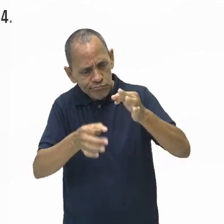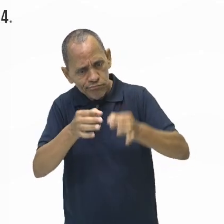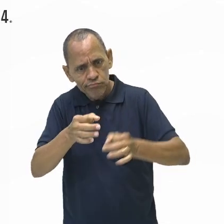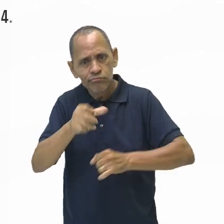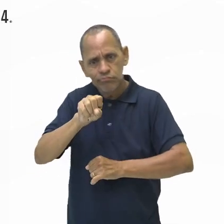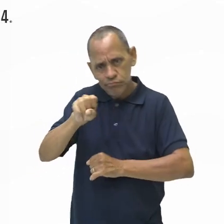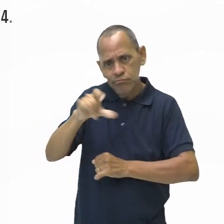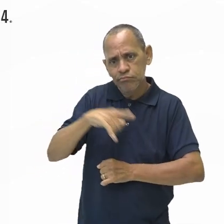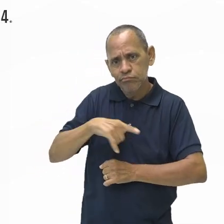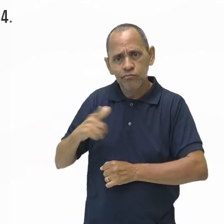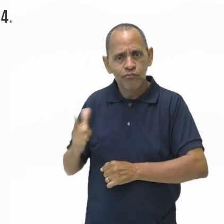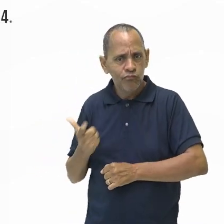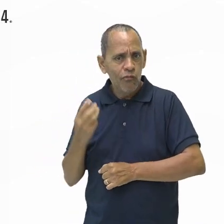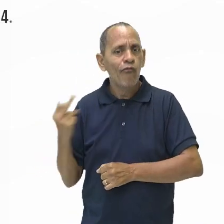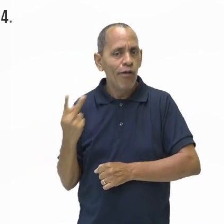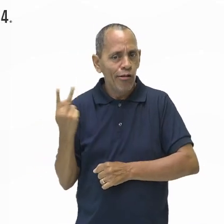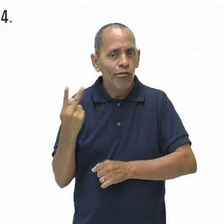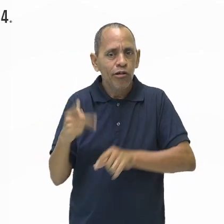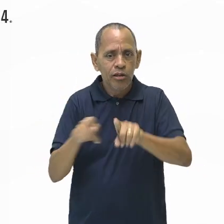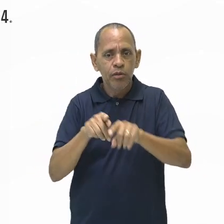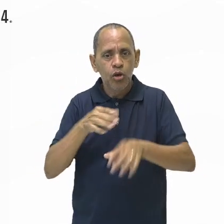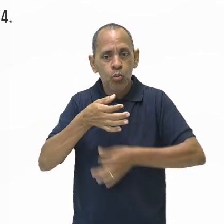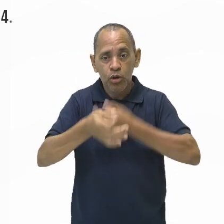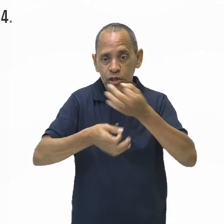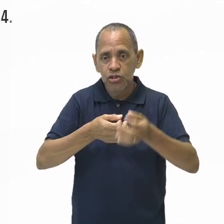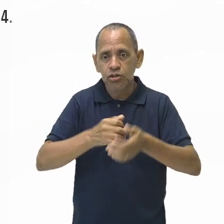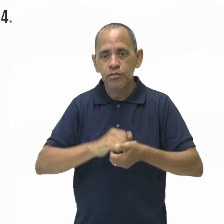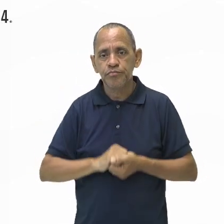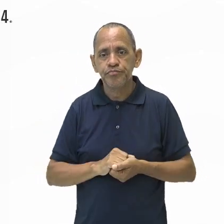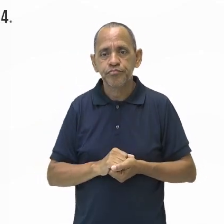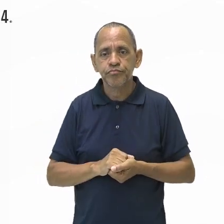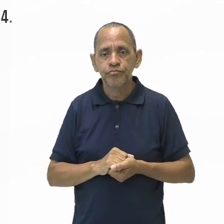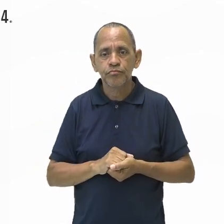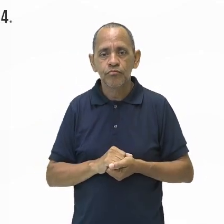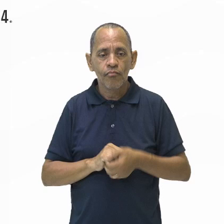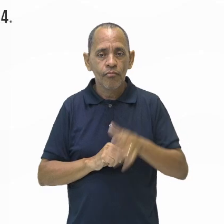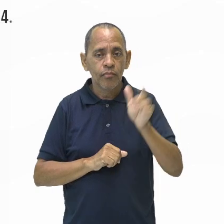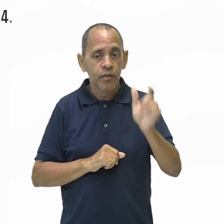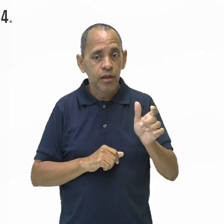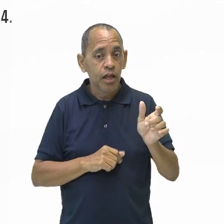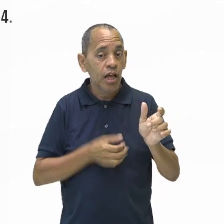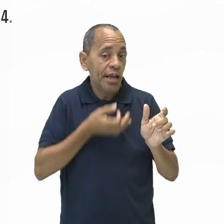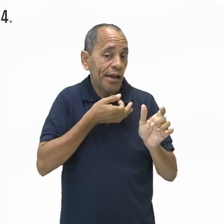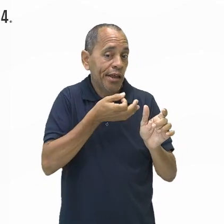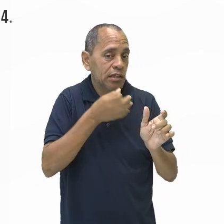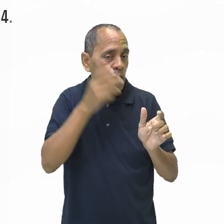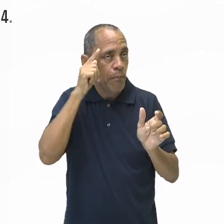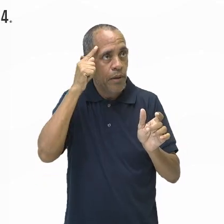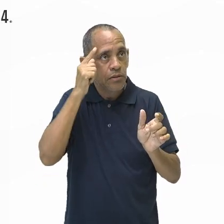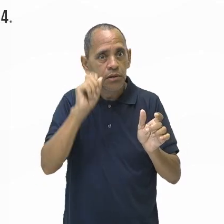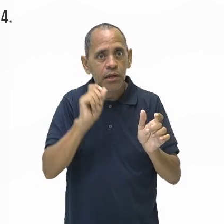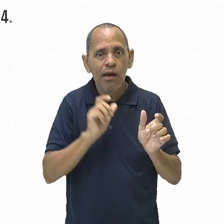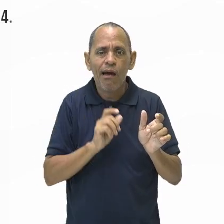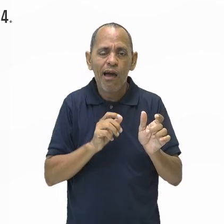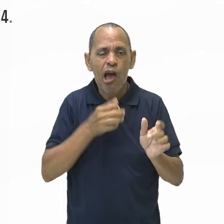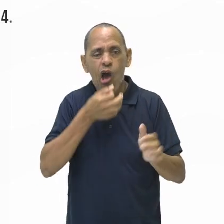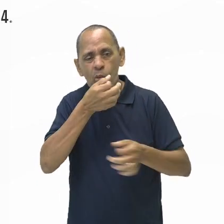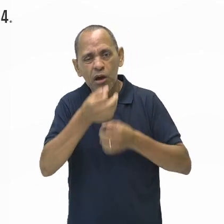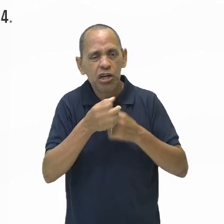apreciação, uma crítica, tá bom? E quando a gente fala crítica, muitas das vezes a gente pensa assim, é sempre uma